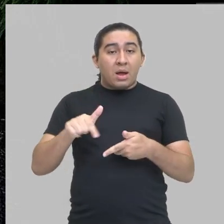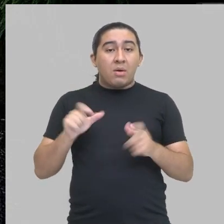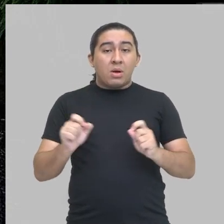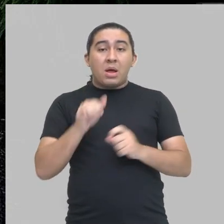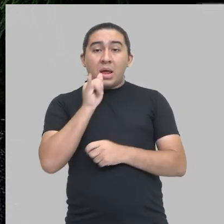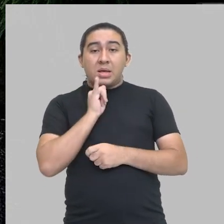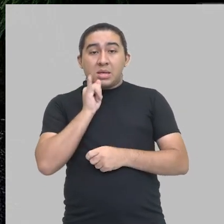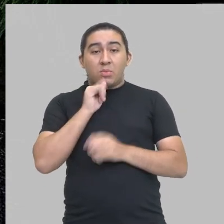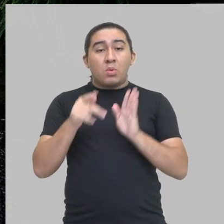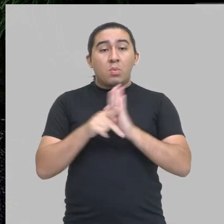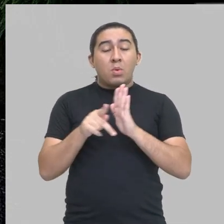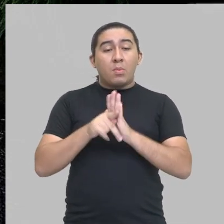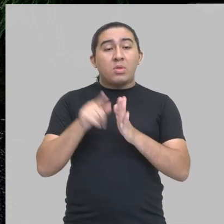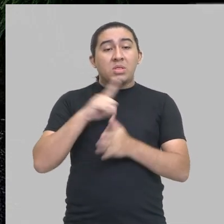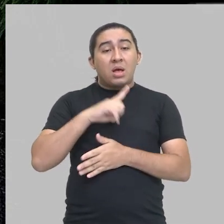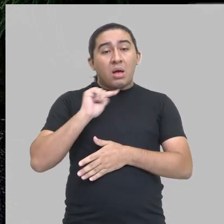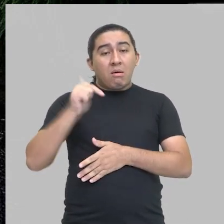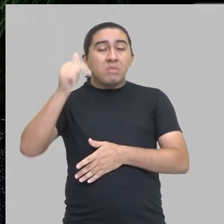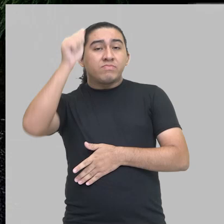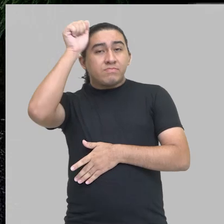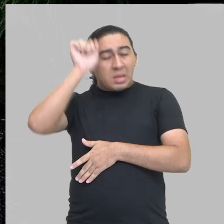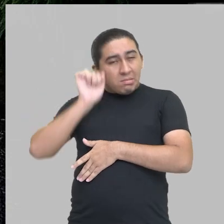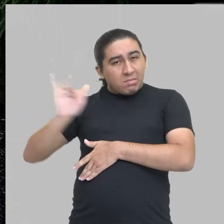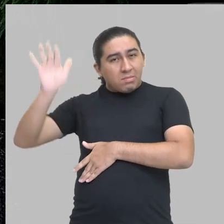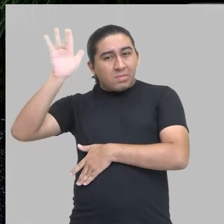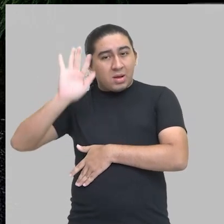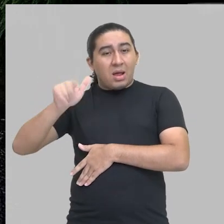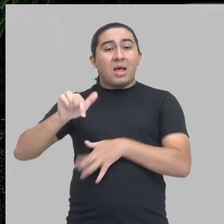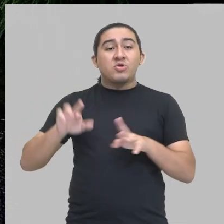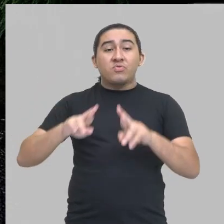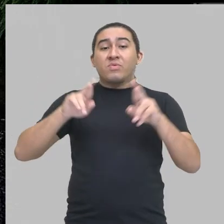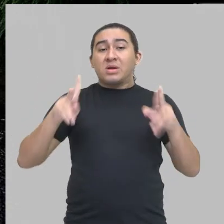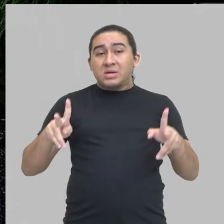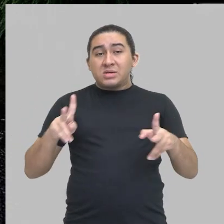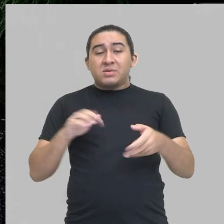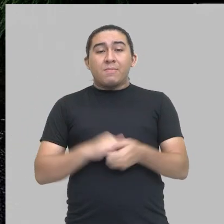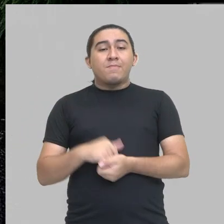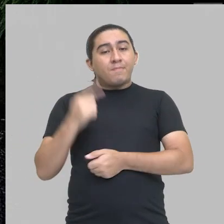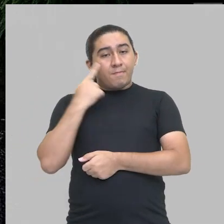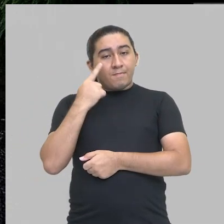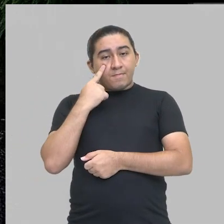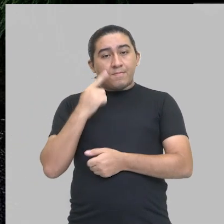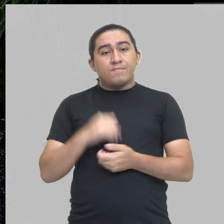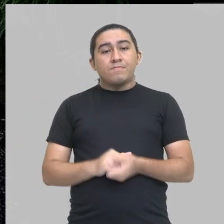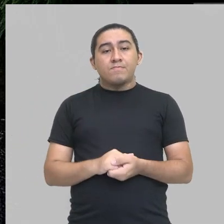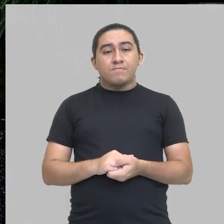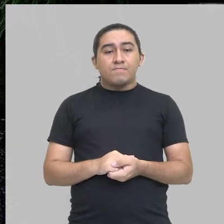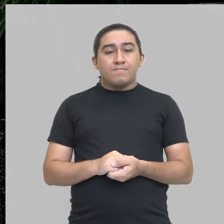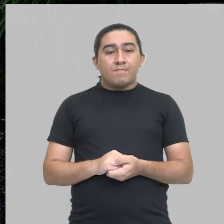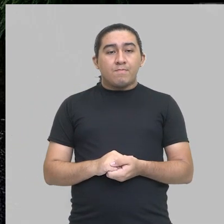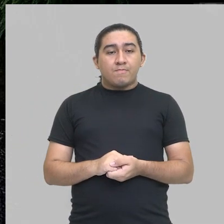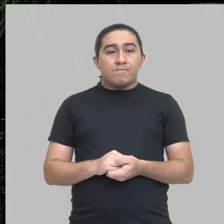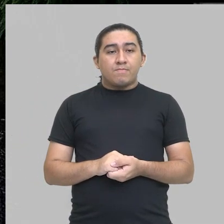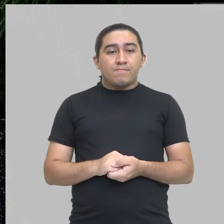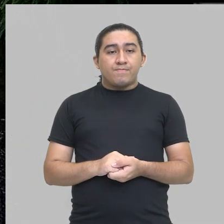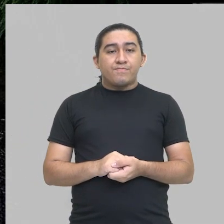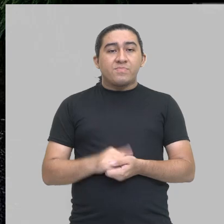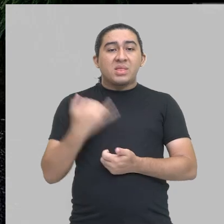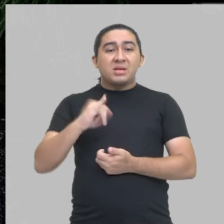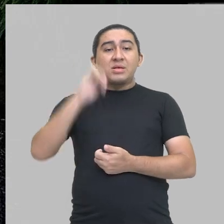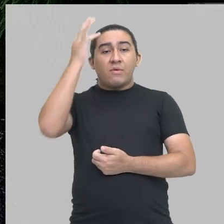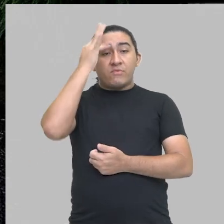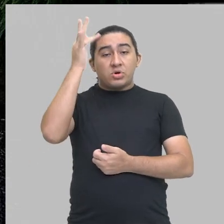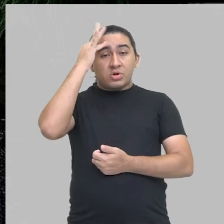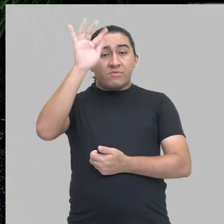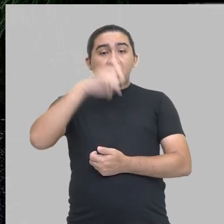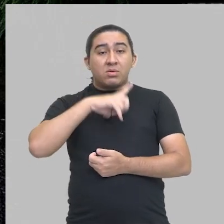da abstração, que é outro diferencial de outros tipos de conhecimento. O pensamento filosófico